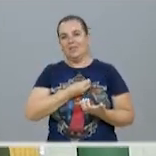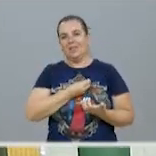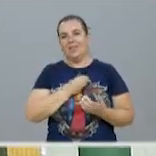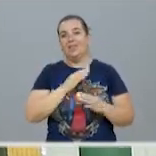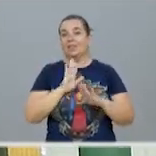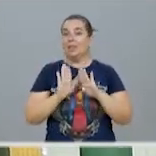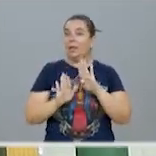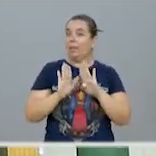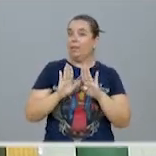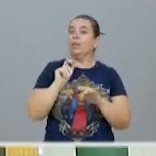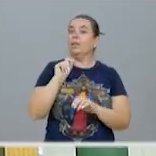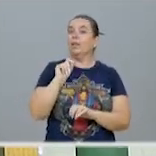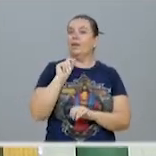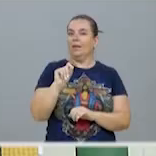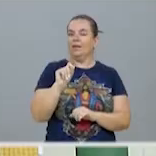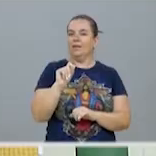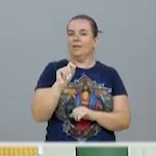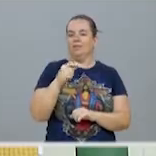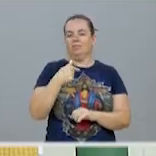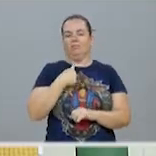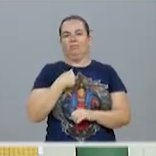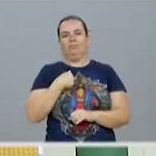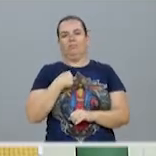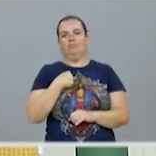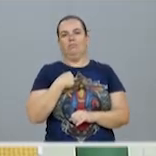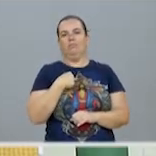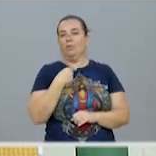de mim e de você.